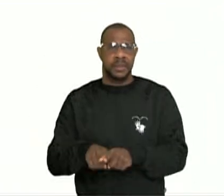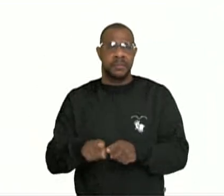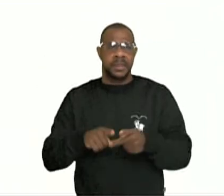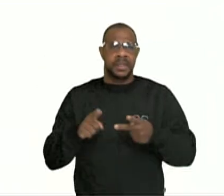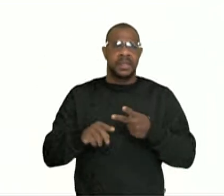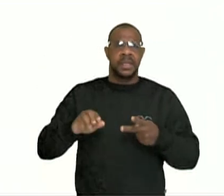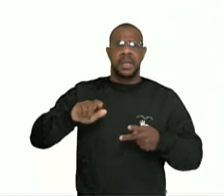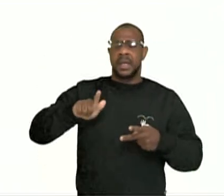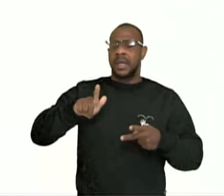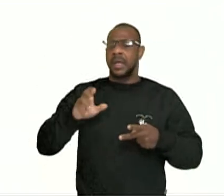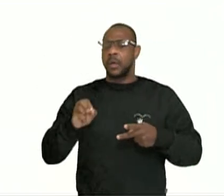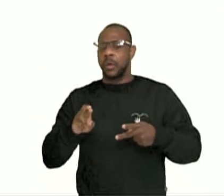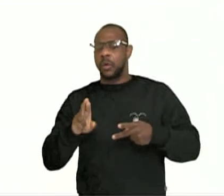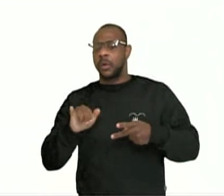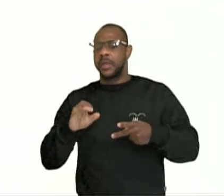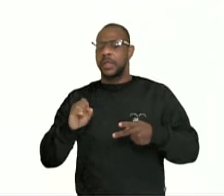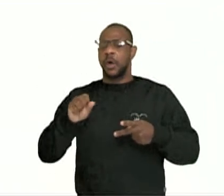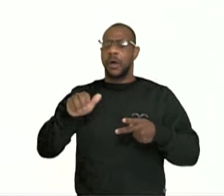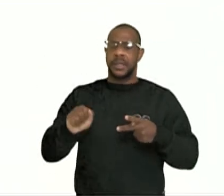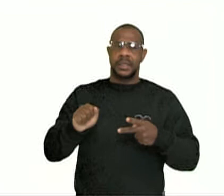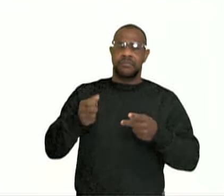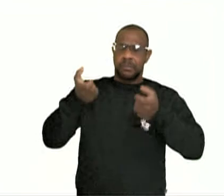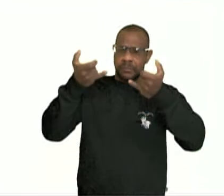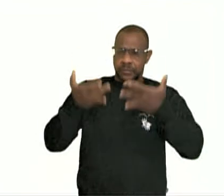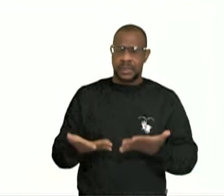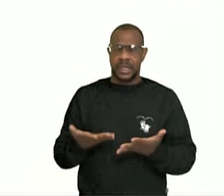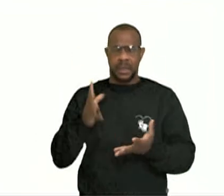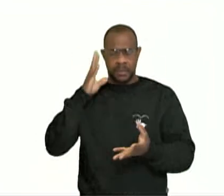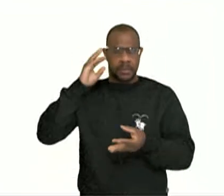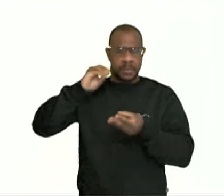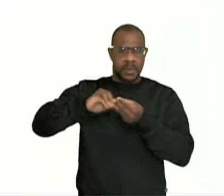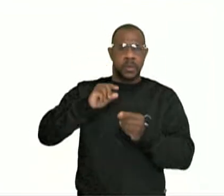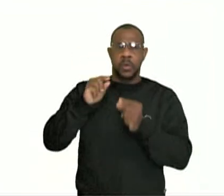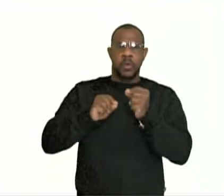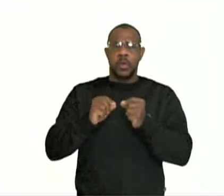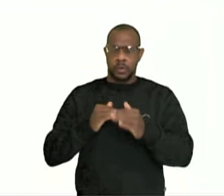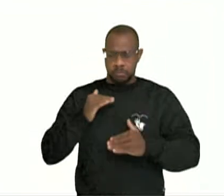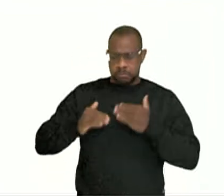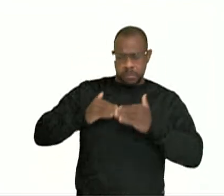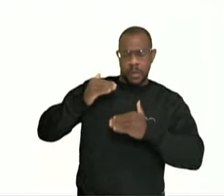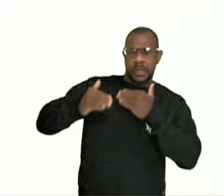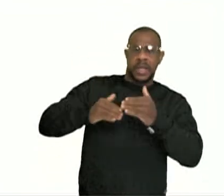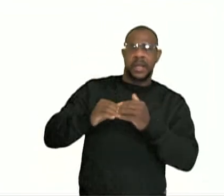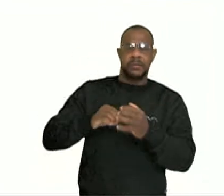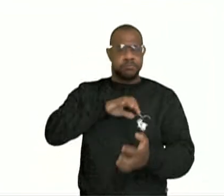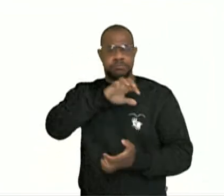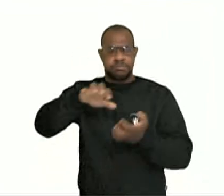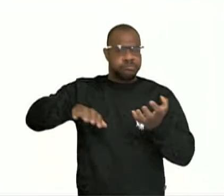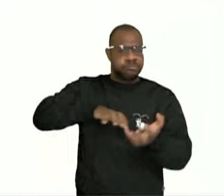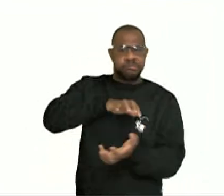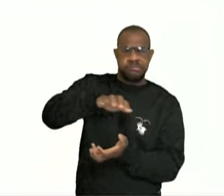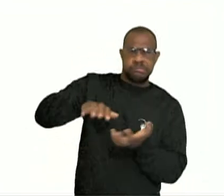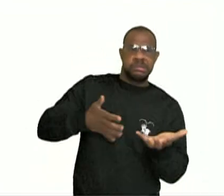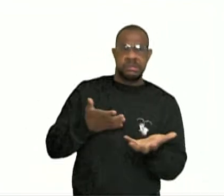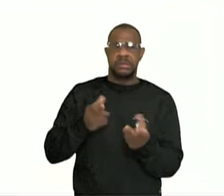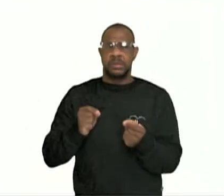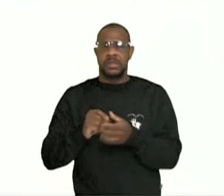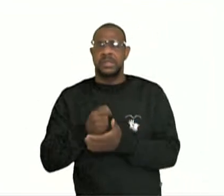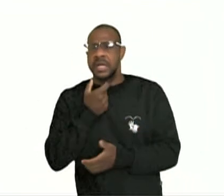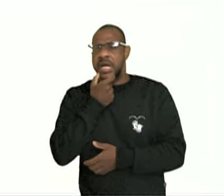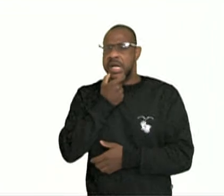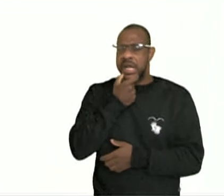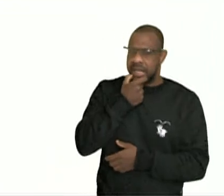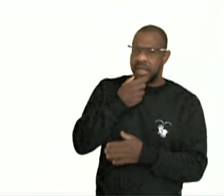1668. Vamos juntos discutir, bater um papo, entender sobre esses processos revolucionários da Inglaterra no